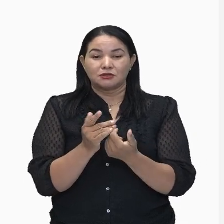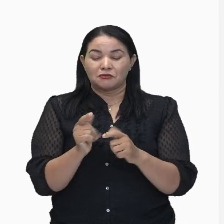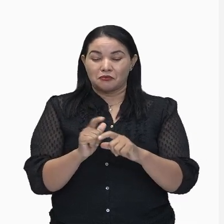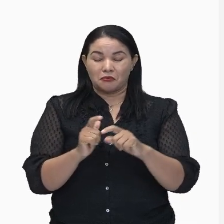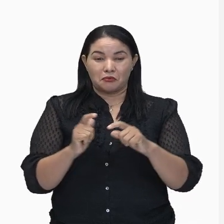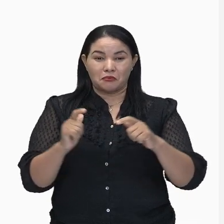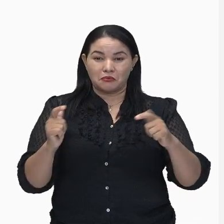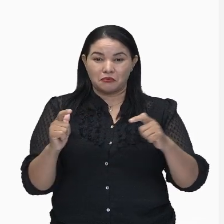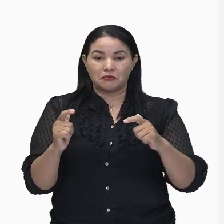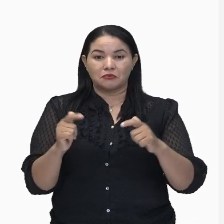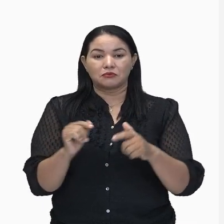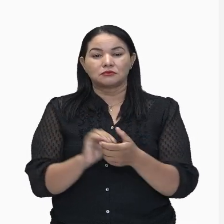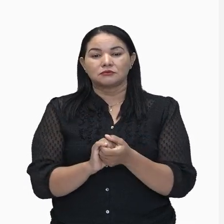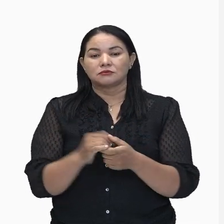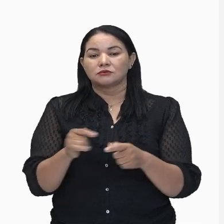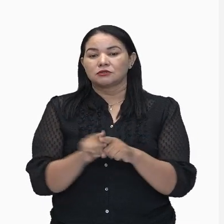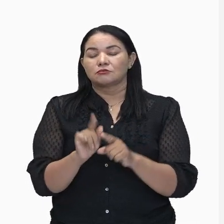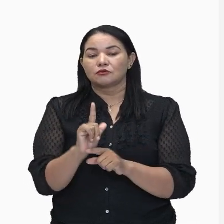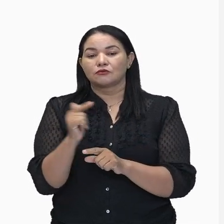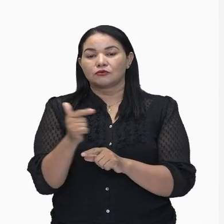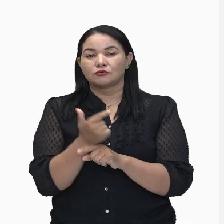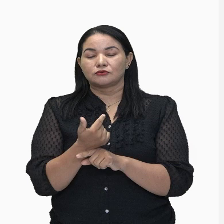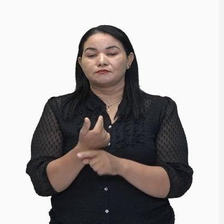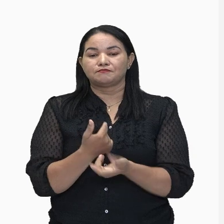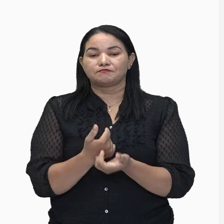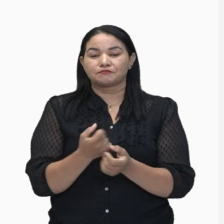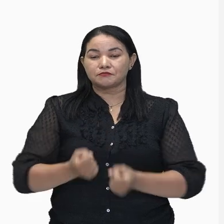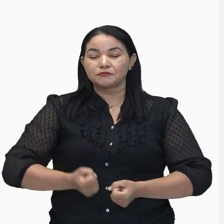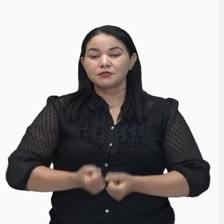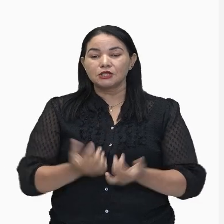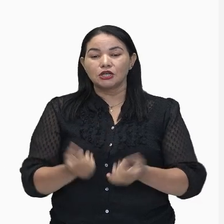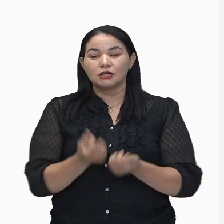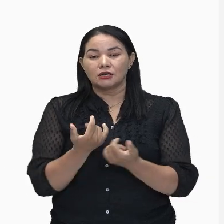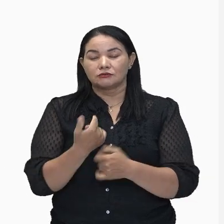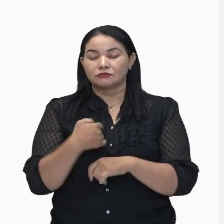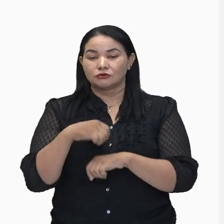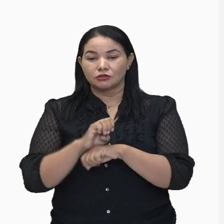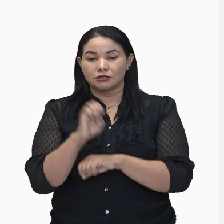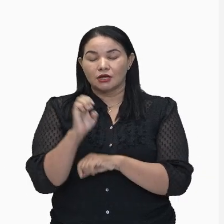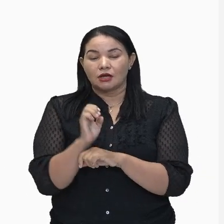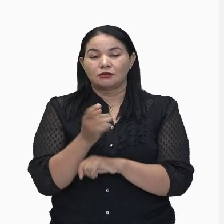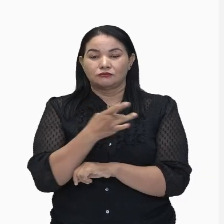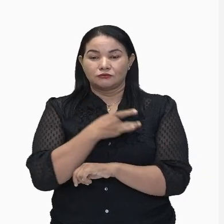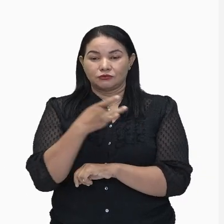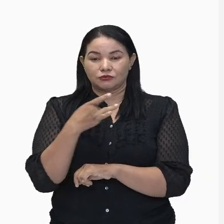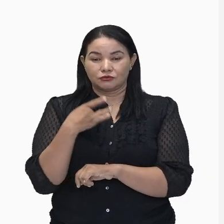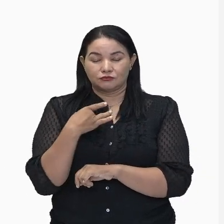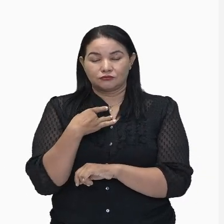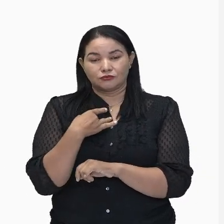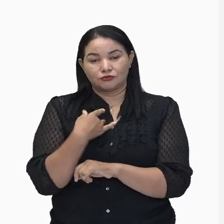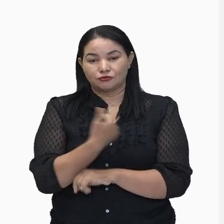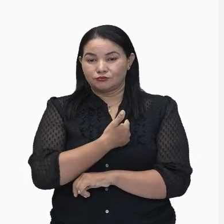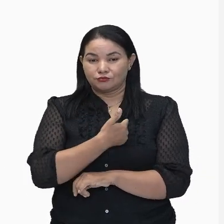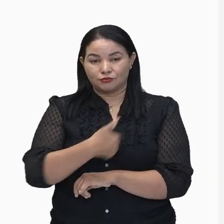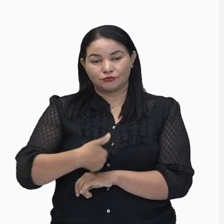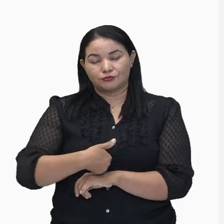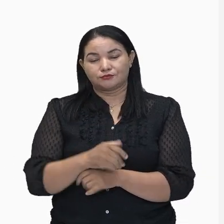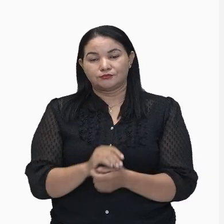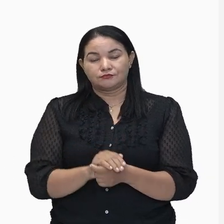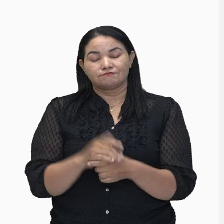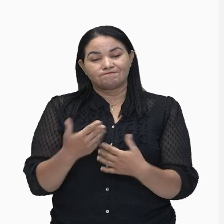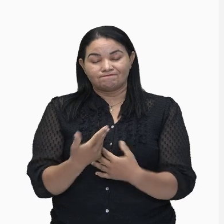população e o aumento dos gastos do Estado com saúde pública, né? Nos países, lógico,